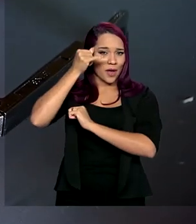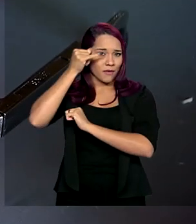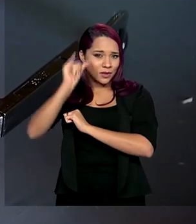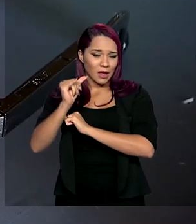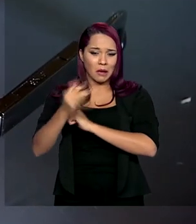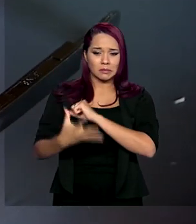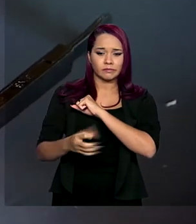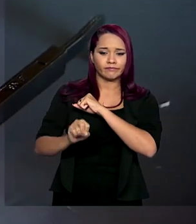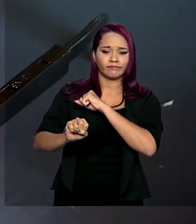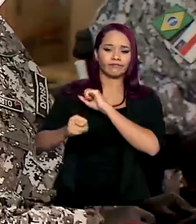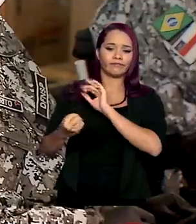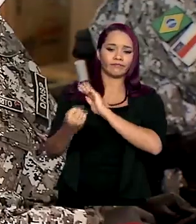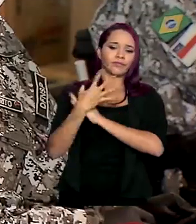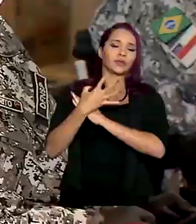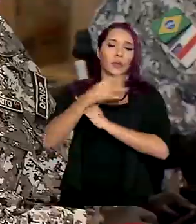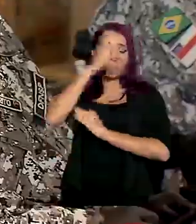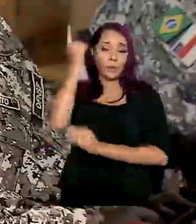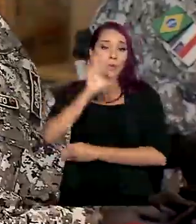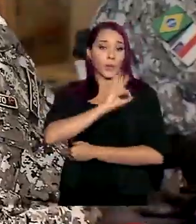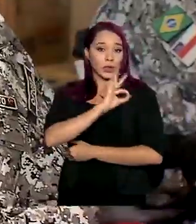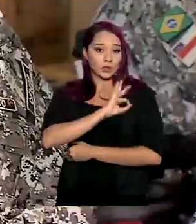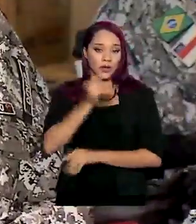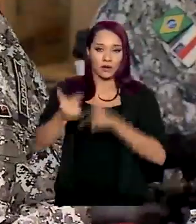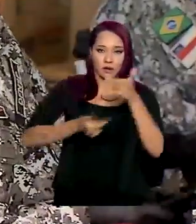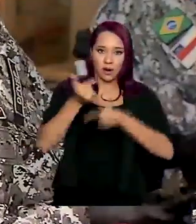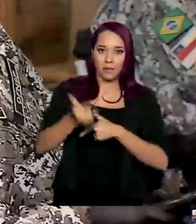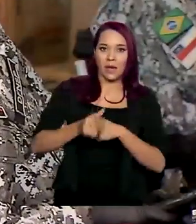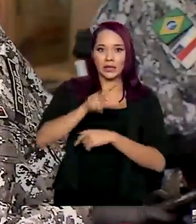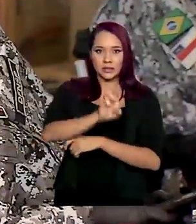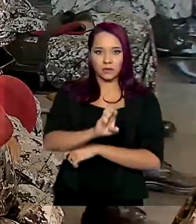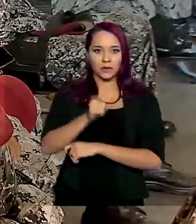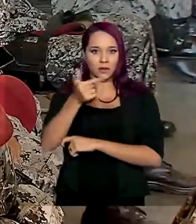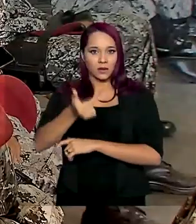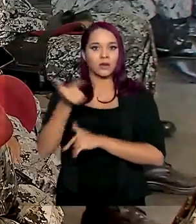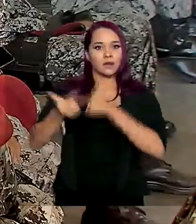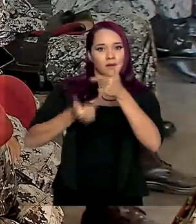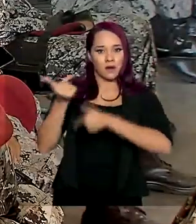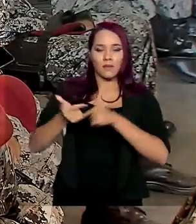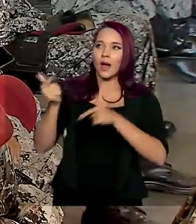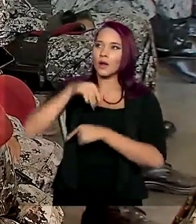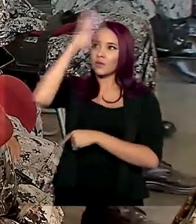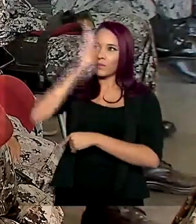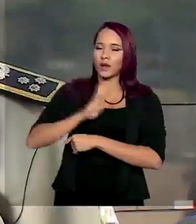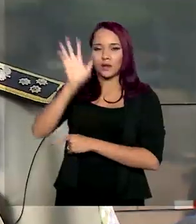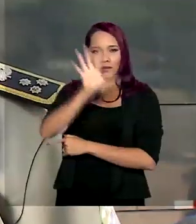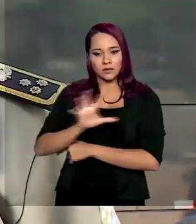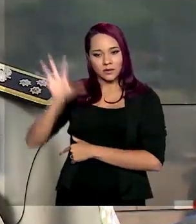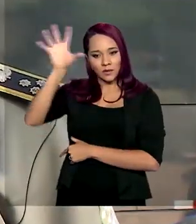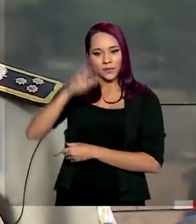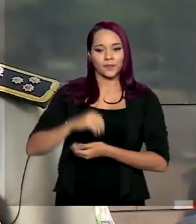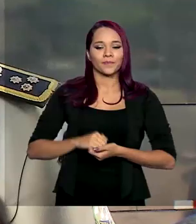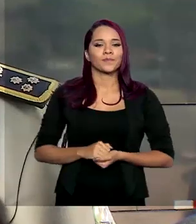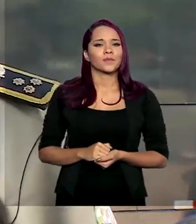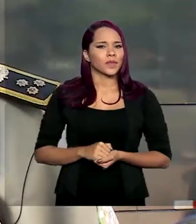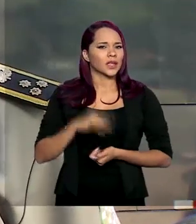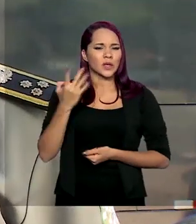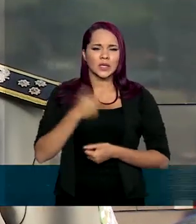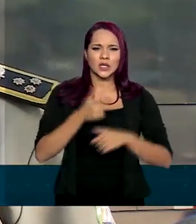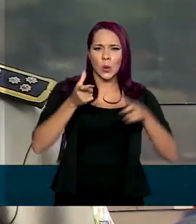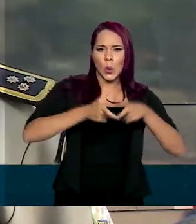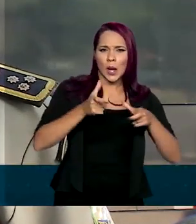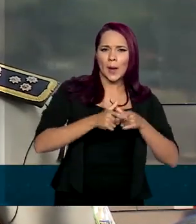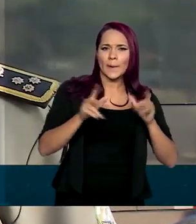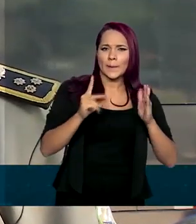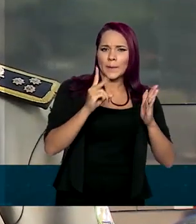contaminação dos policiais que atuam em 52 operações espalhadas pelo país. Cheios em reserva indígenas, presídios